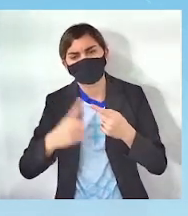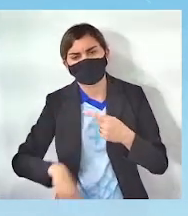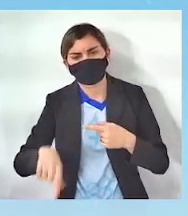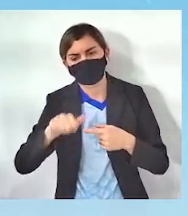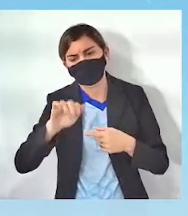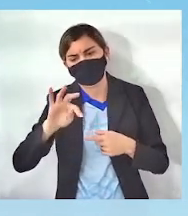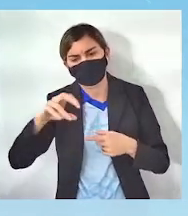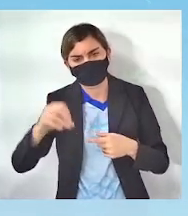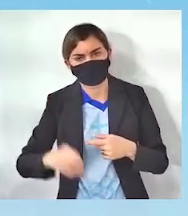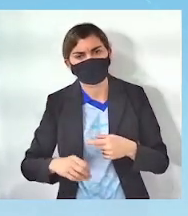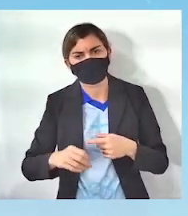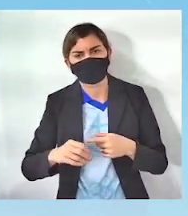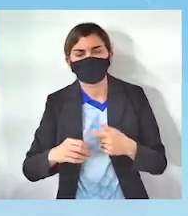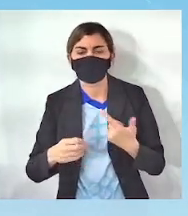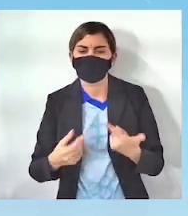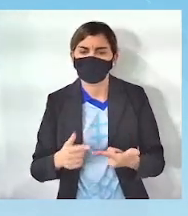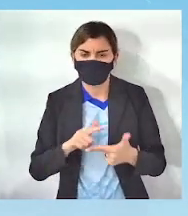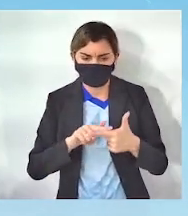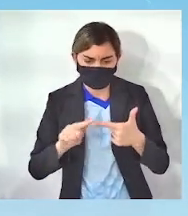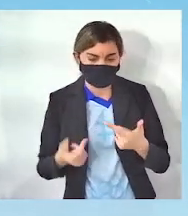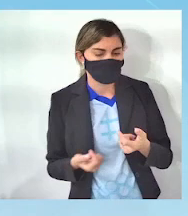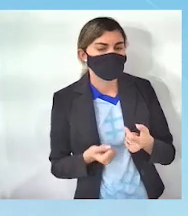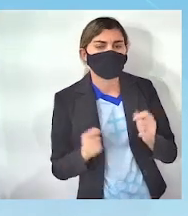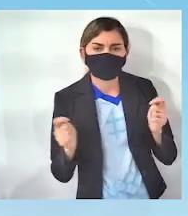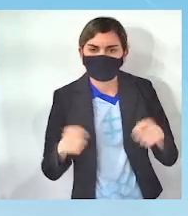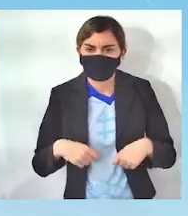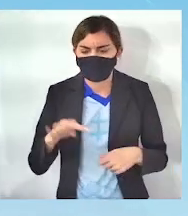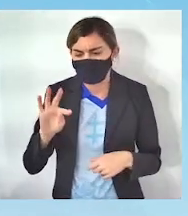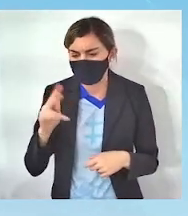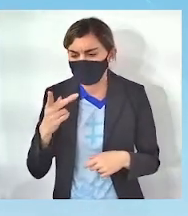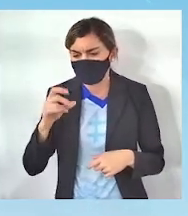átomo é divisível. Então, o Thomson,